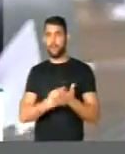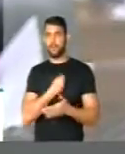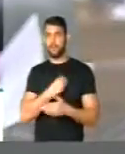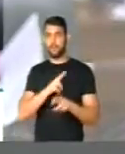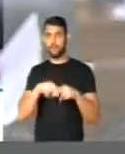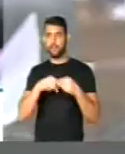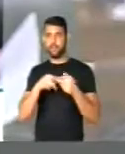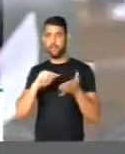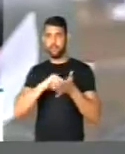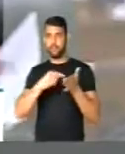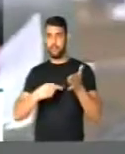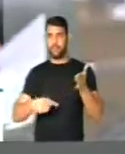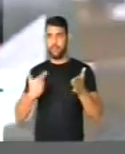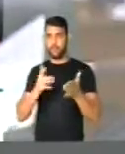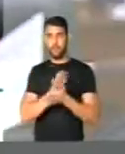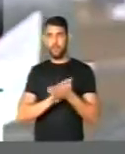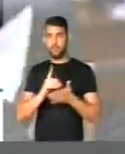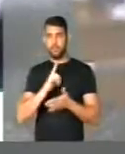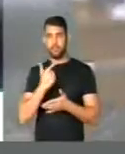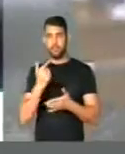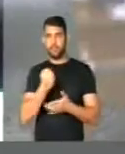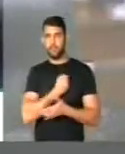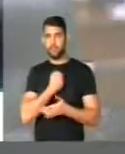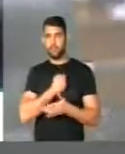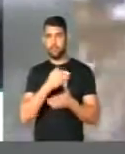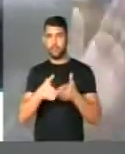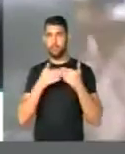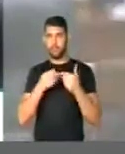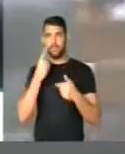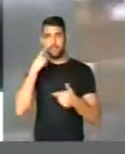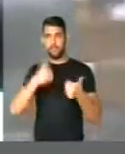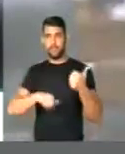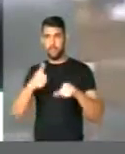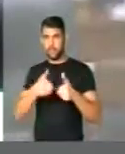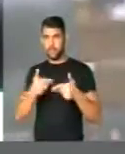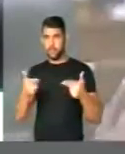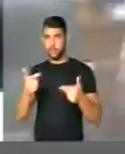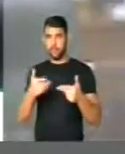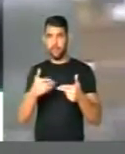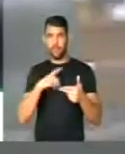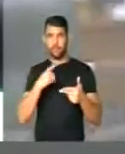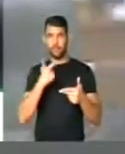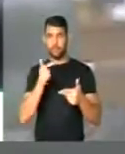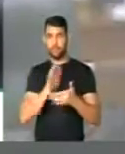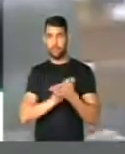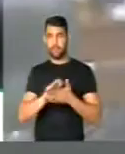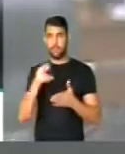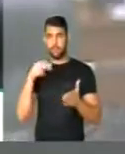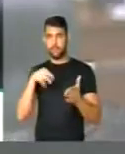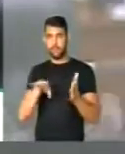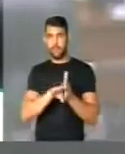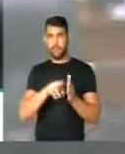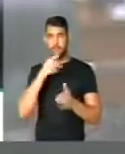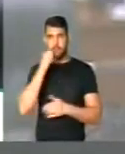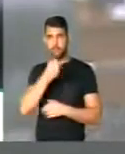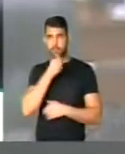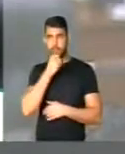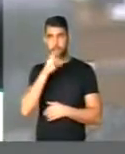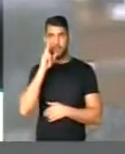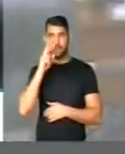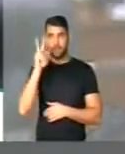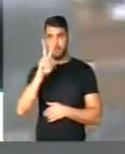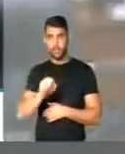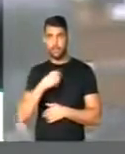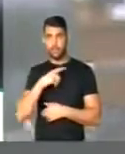inclusive para um item que ele não tem número para pedido de verificação. Eu não tenho que vir ao microfone todas as